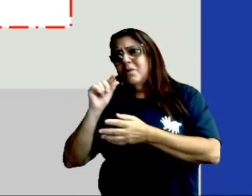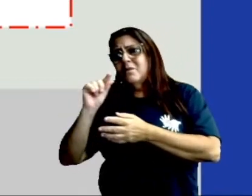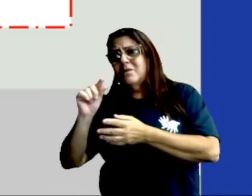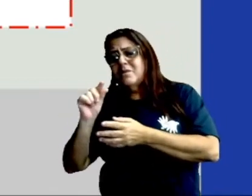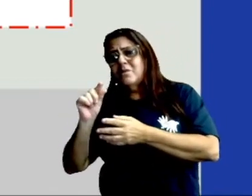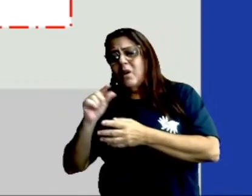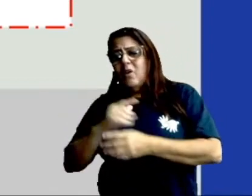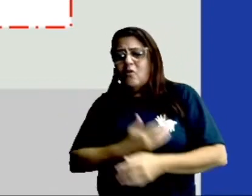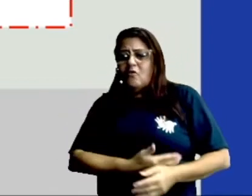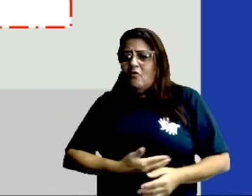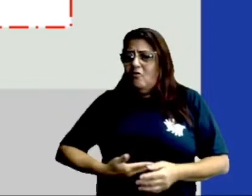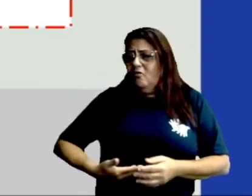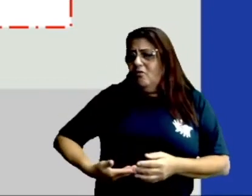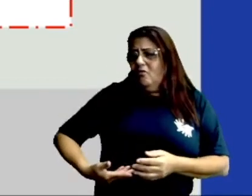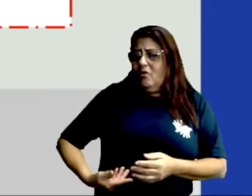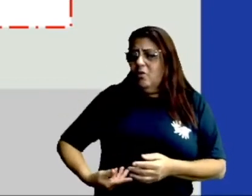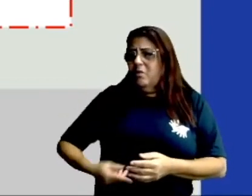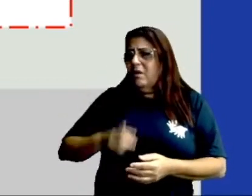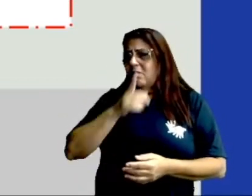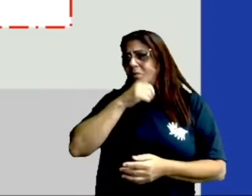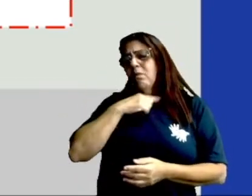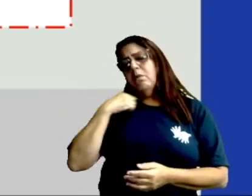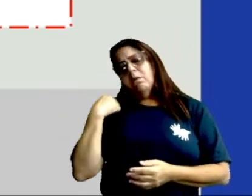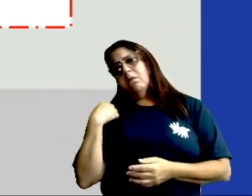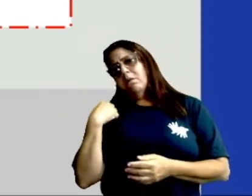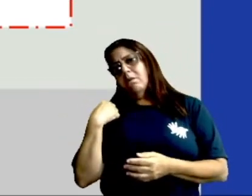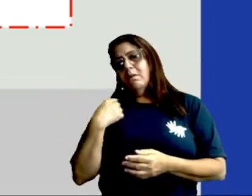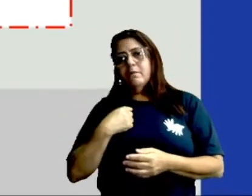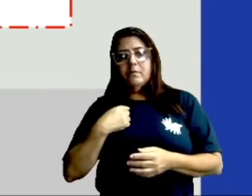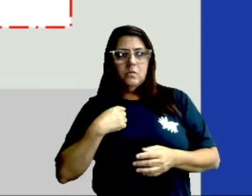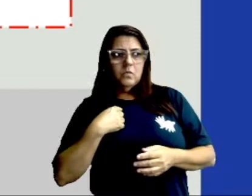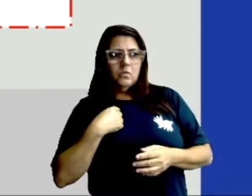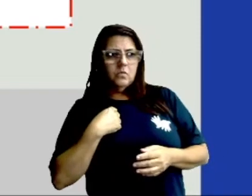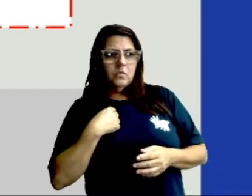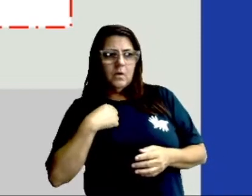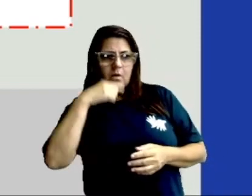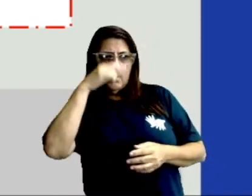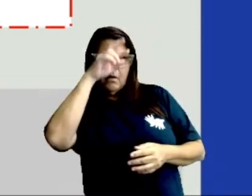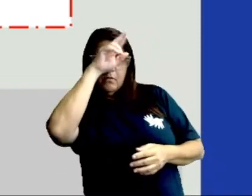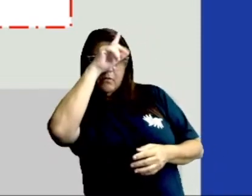com uma fome danada, acho que vou morrer. As formigas pararam de